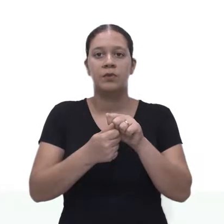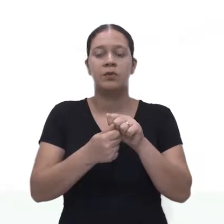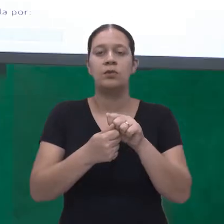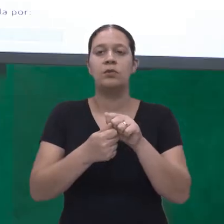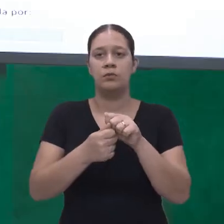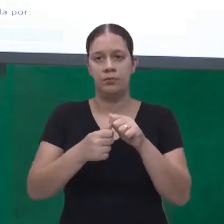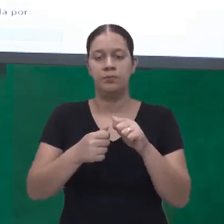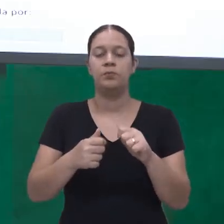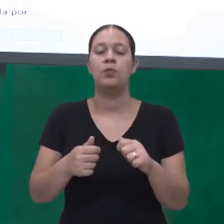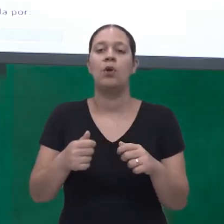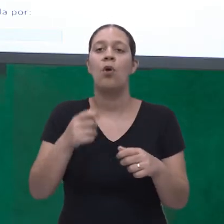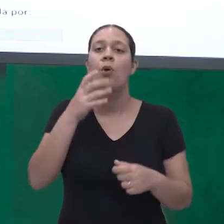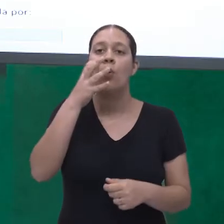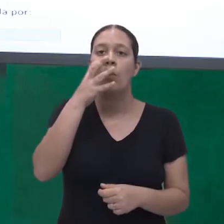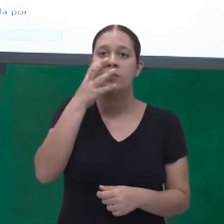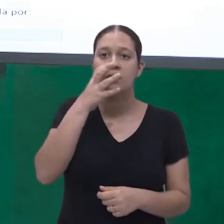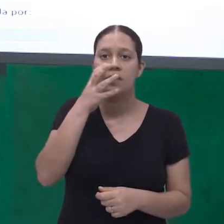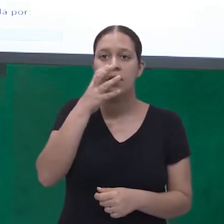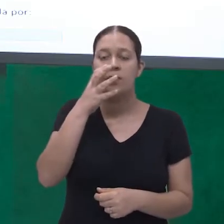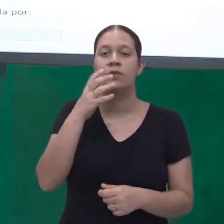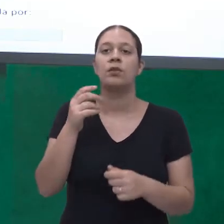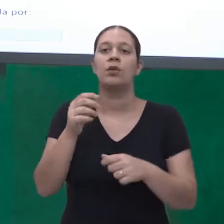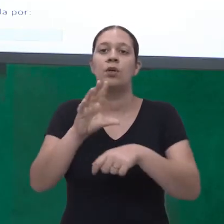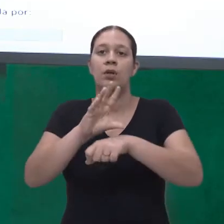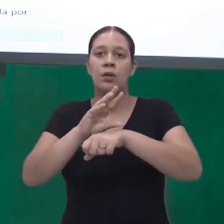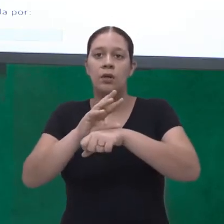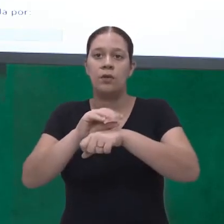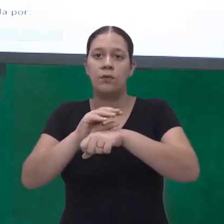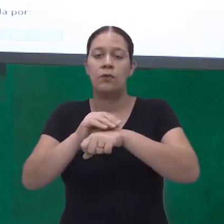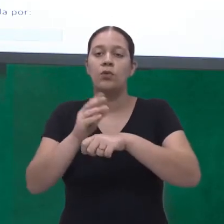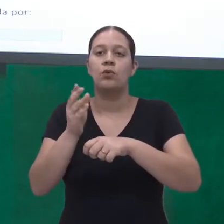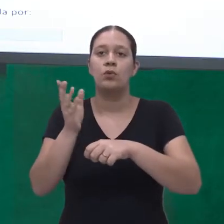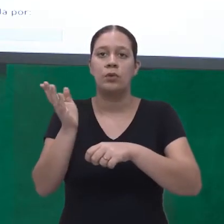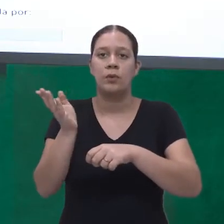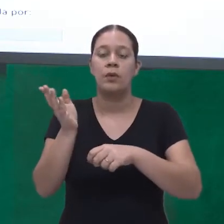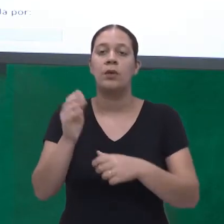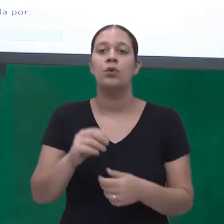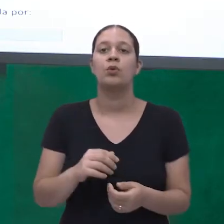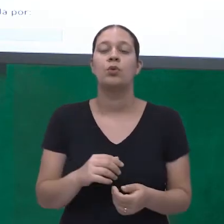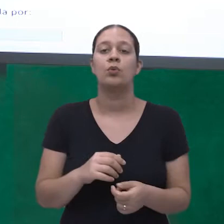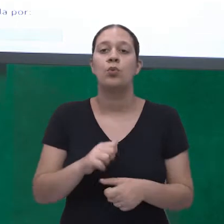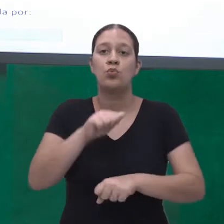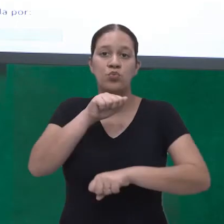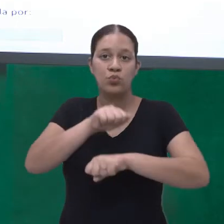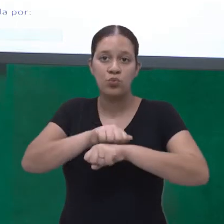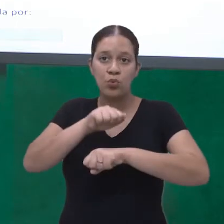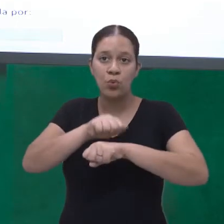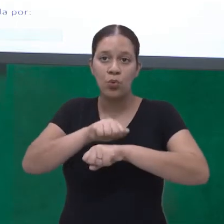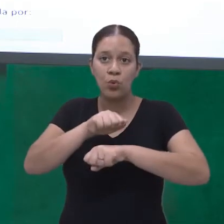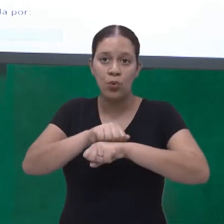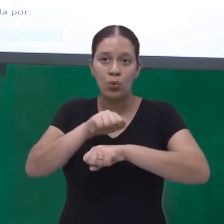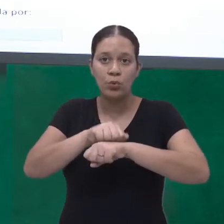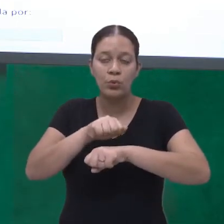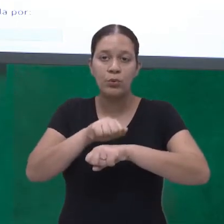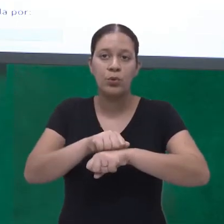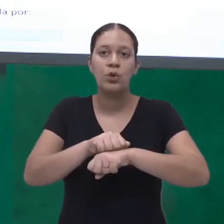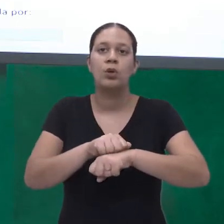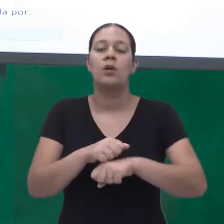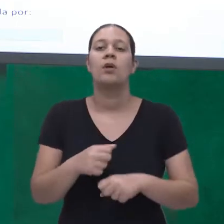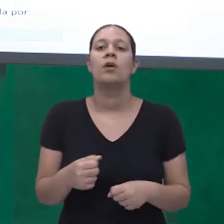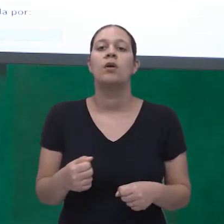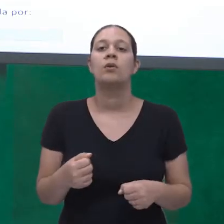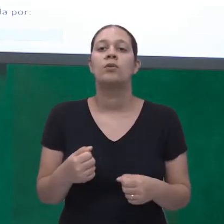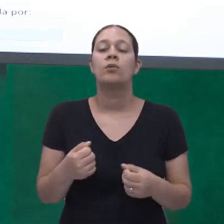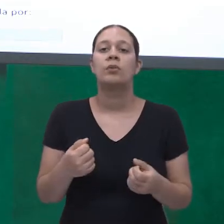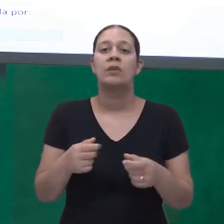de desordem. Então, observe aqui o estado sólido. O estado sólido é aquele que tem